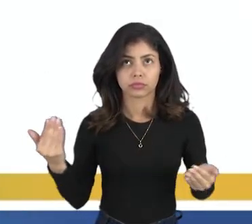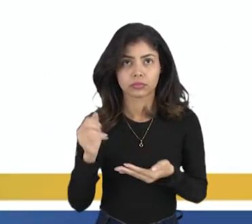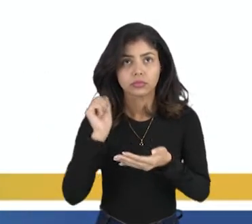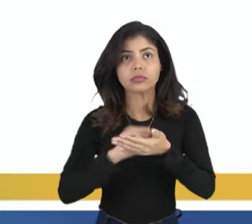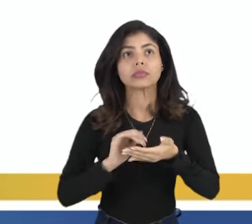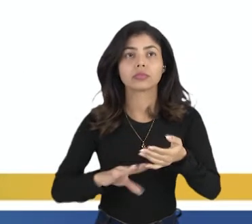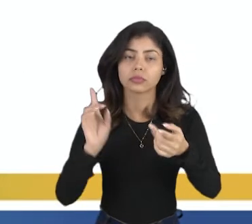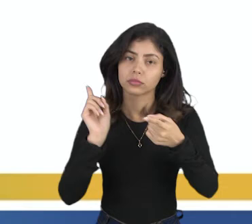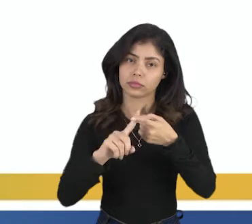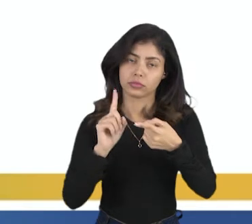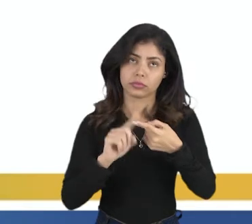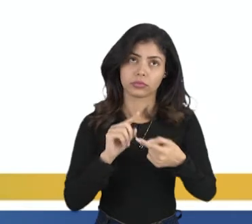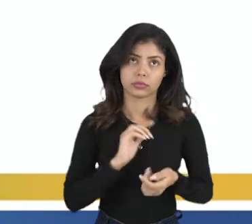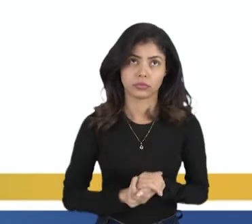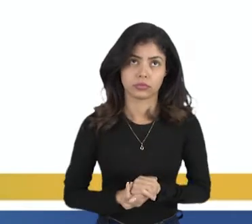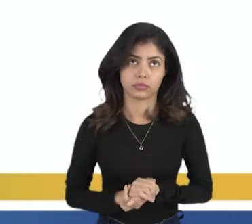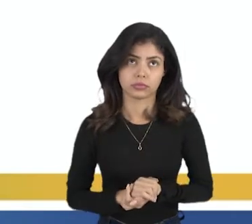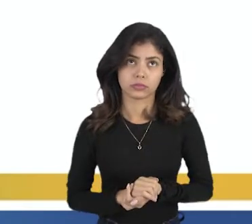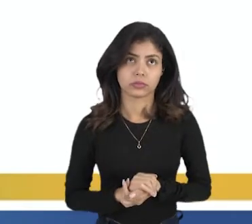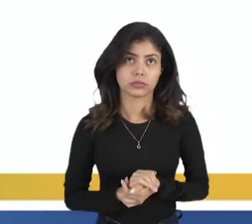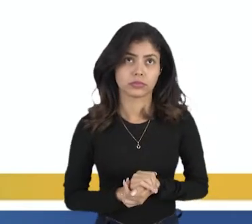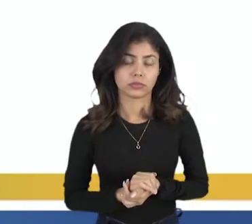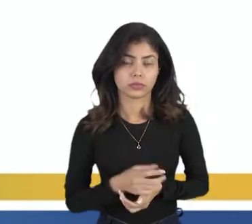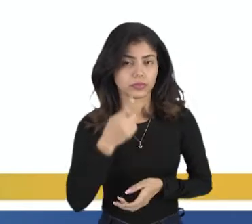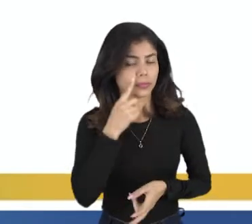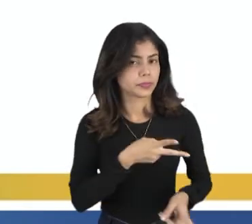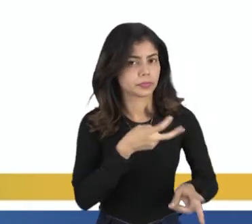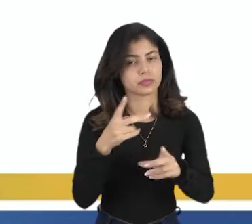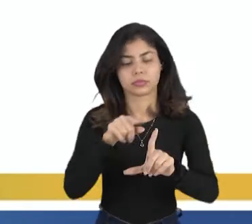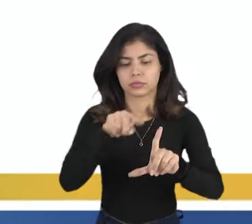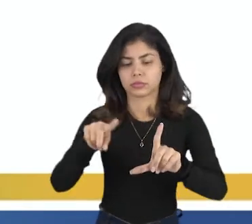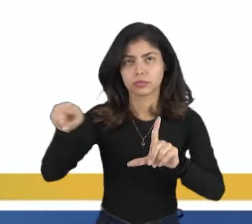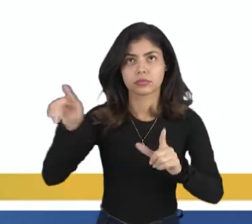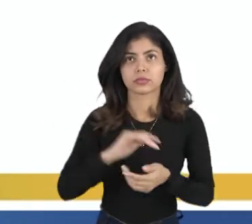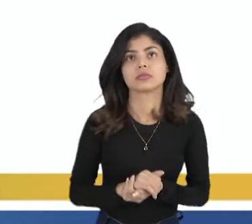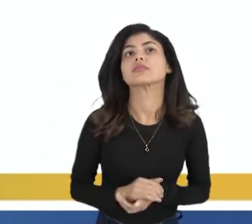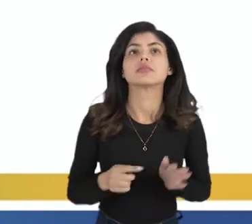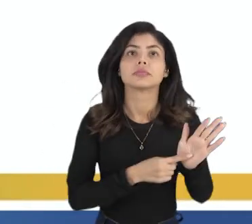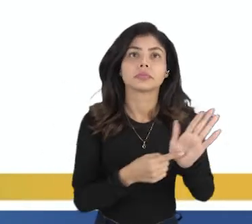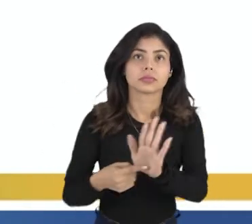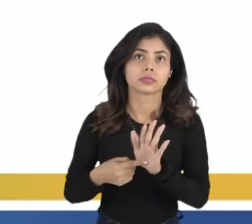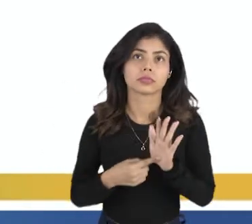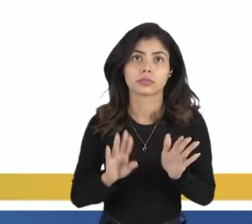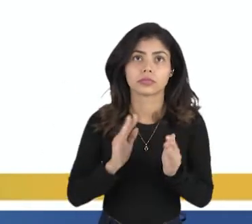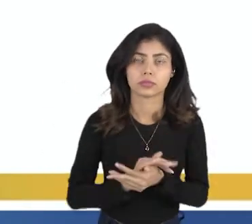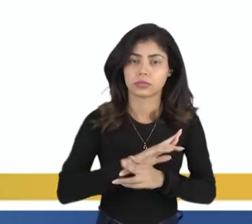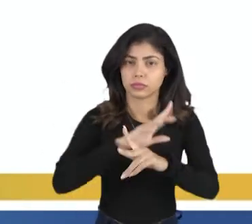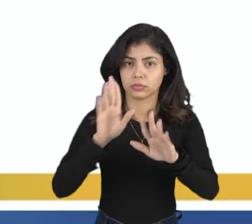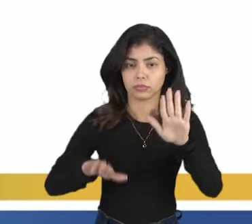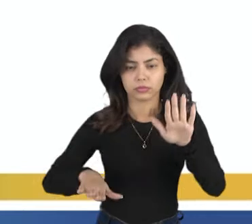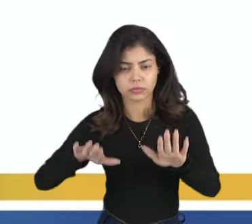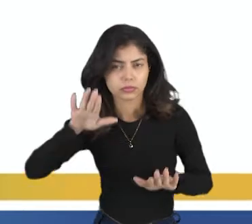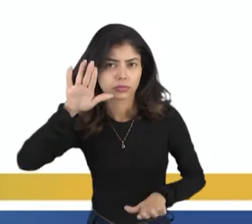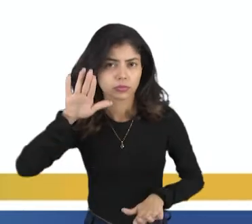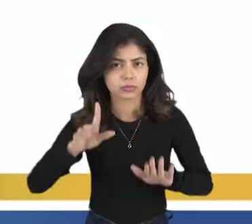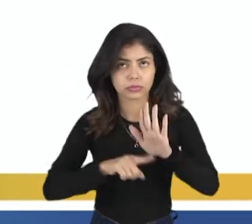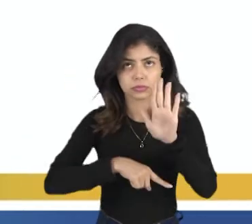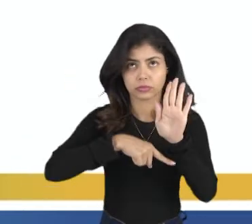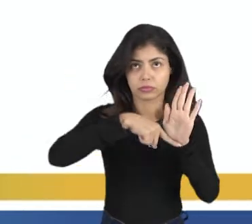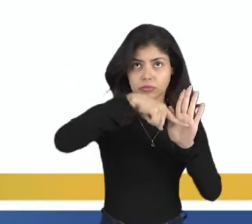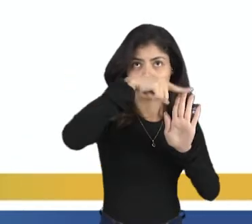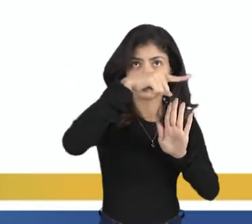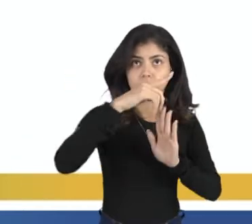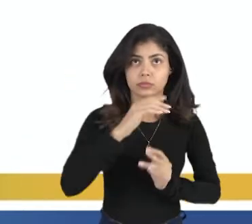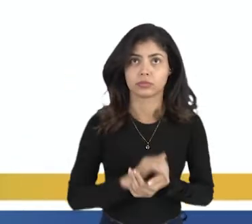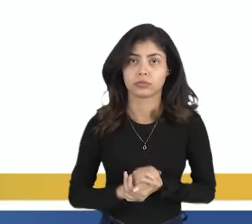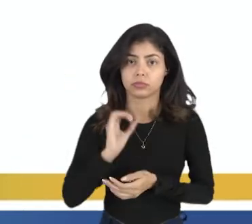para o nosso primeiro exercício. Então, perceba aí que o gráfico ele mostra a variação da temperatura em graus